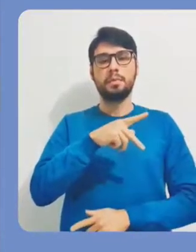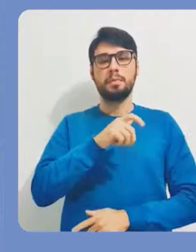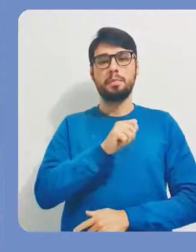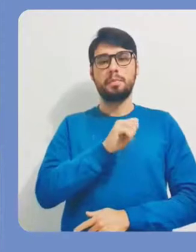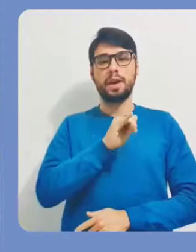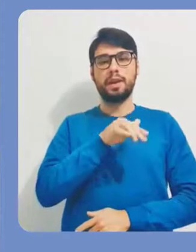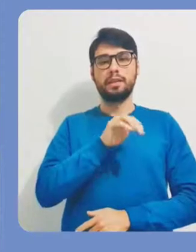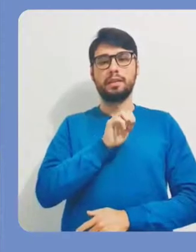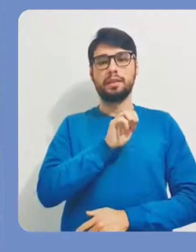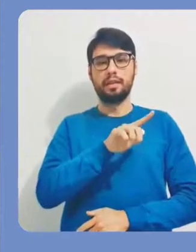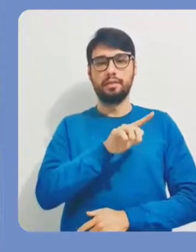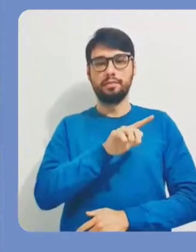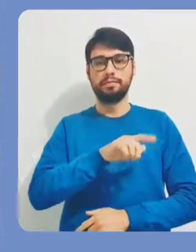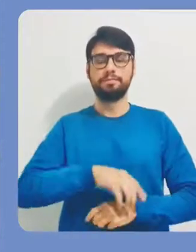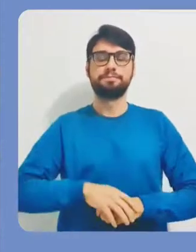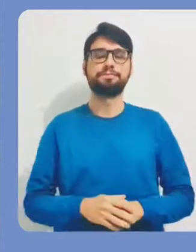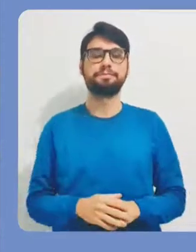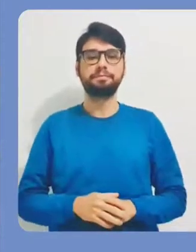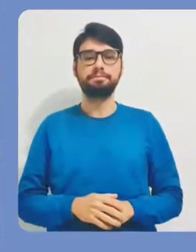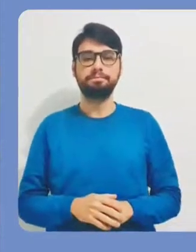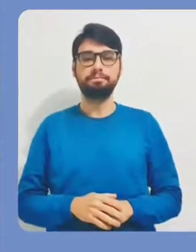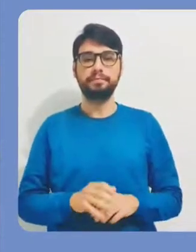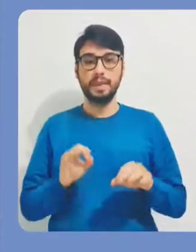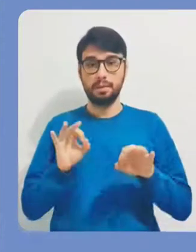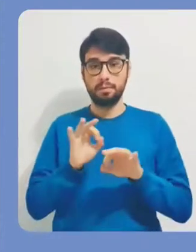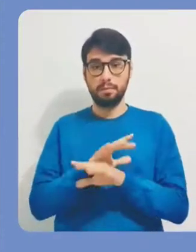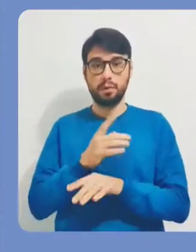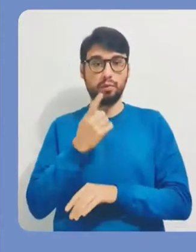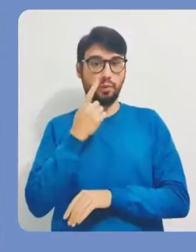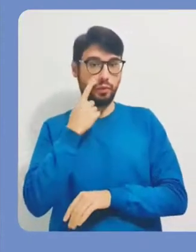do simpósio e clico em painel.